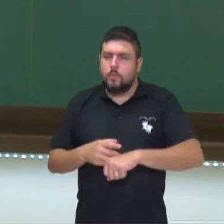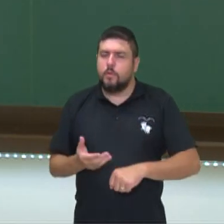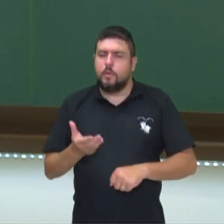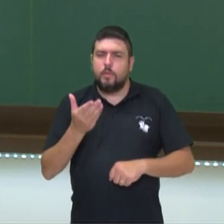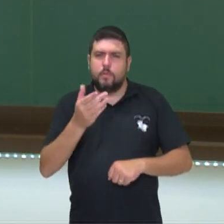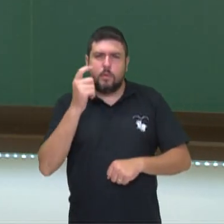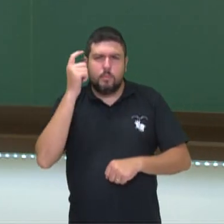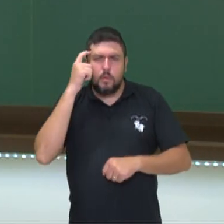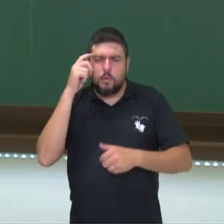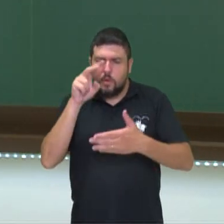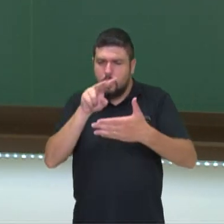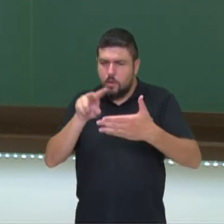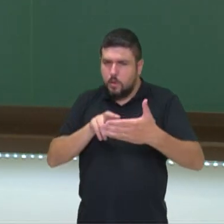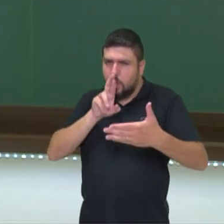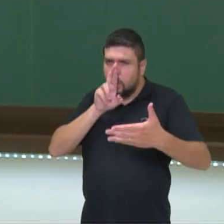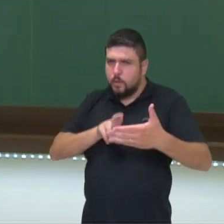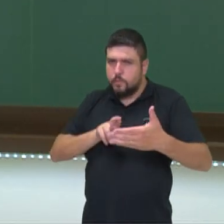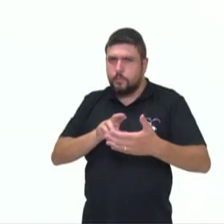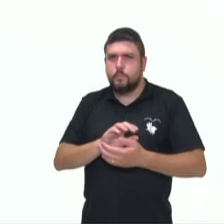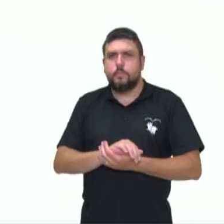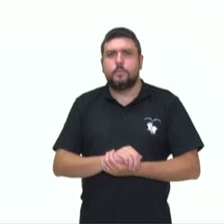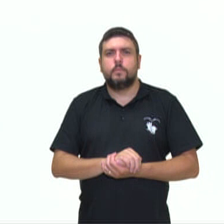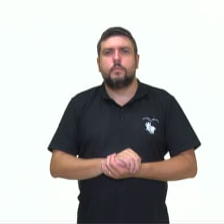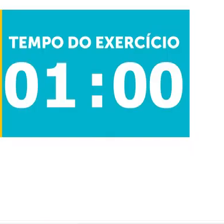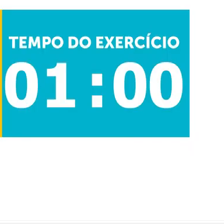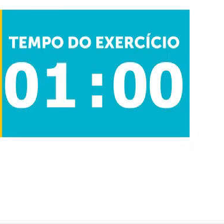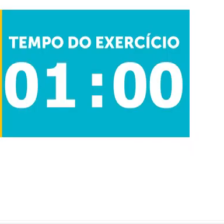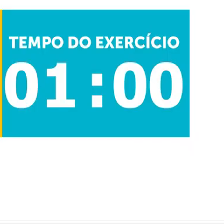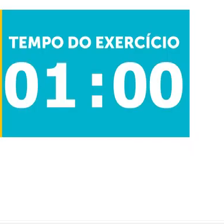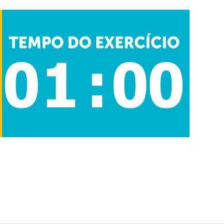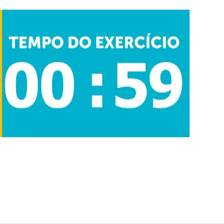pensar, reler e responder.